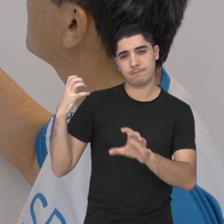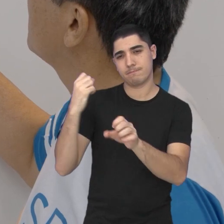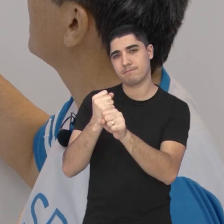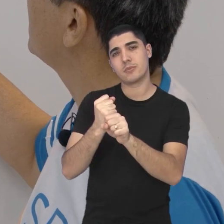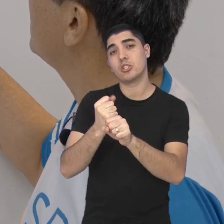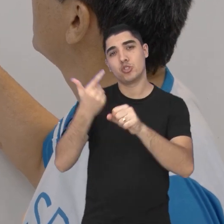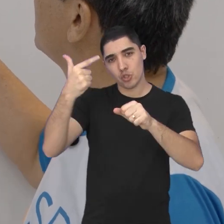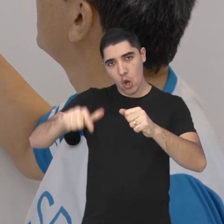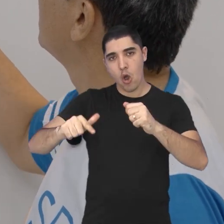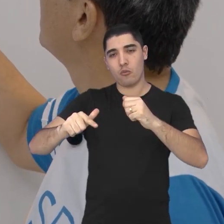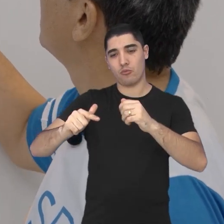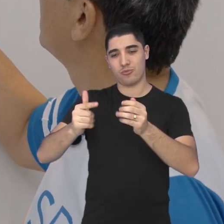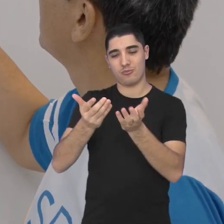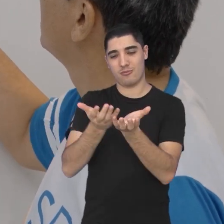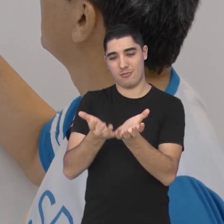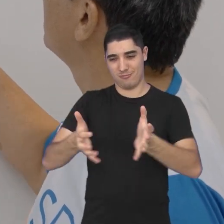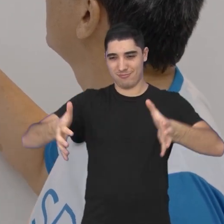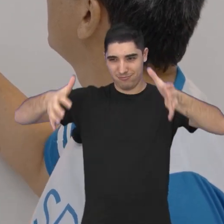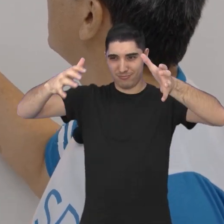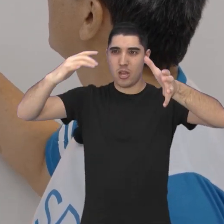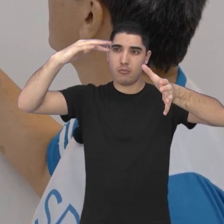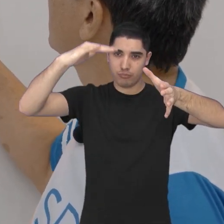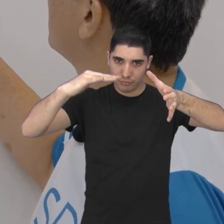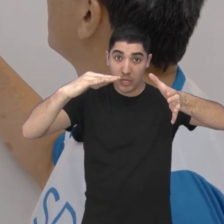ele gastou aqui